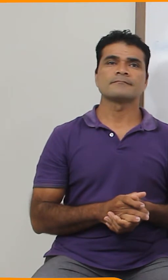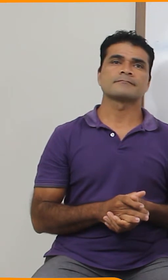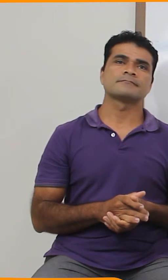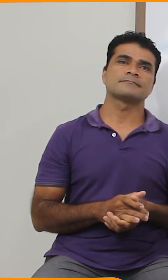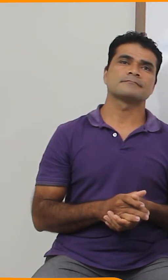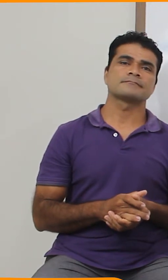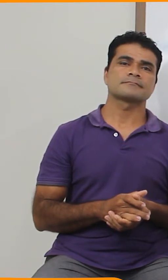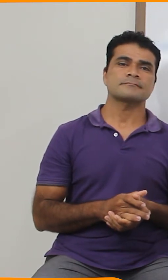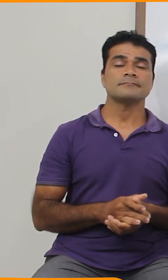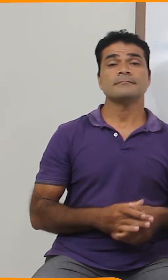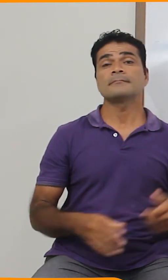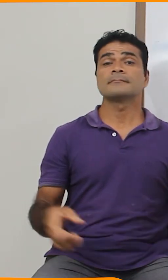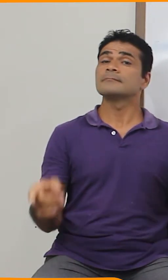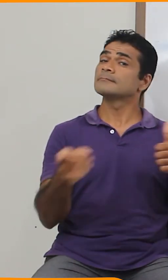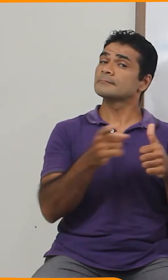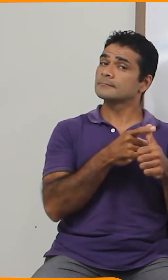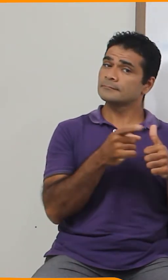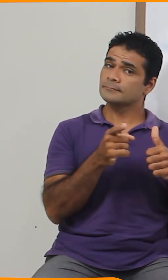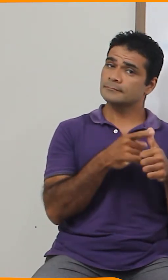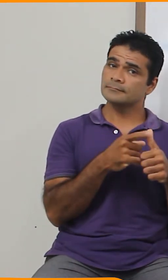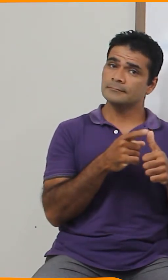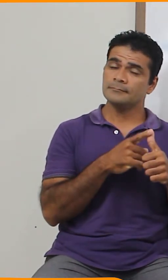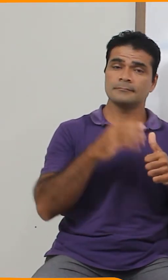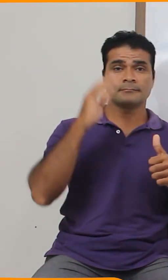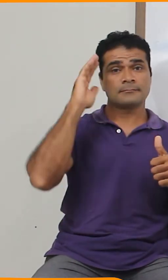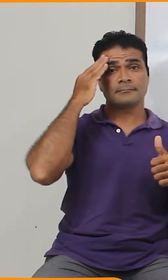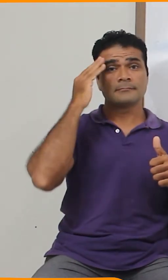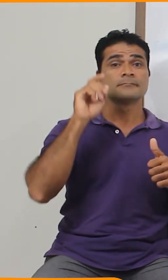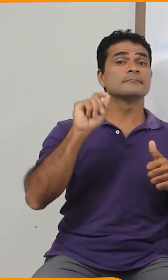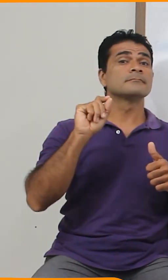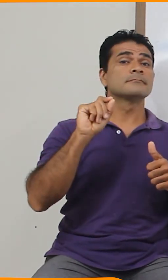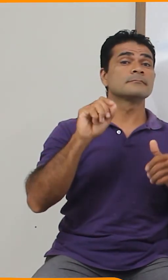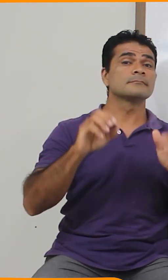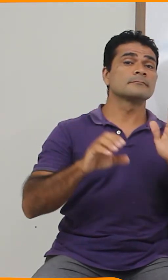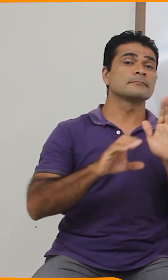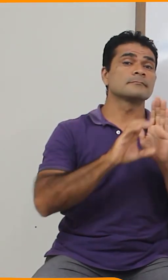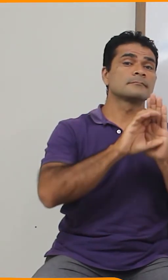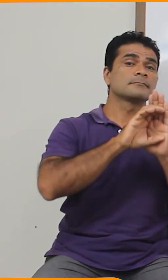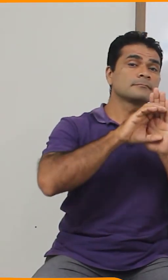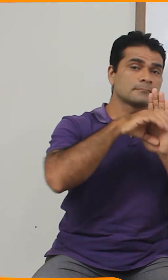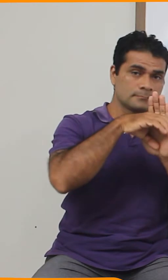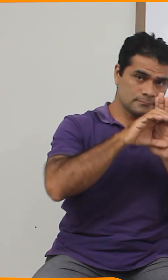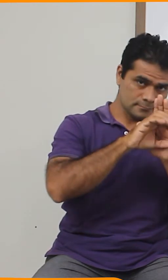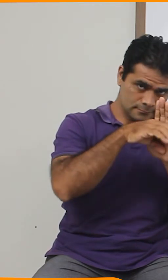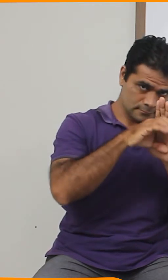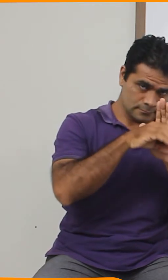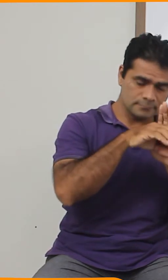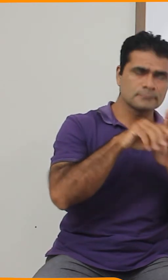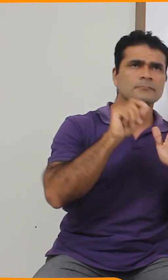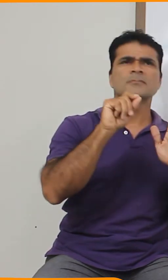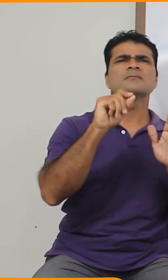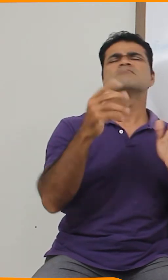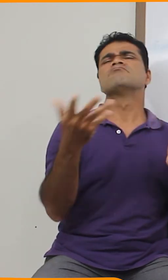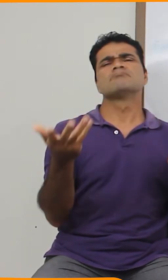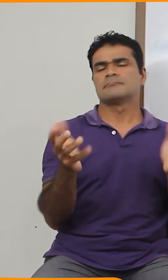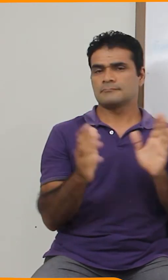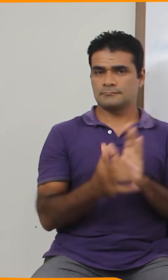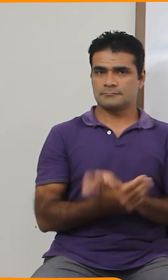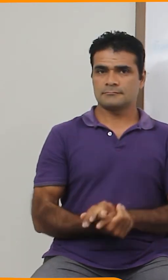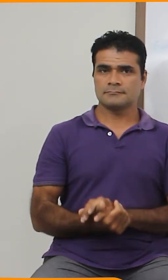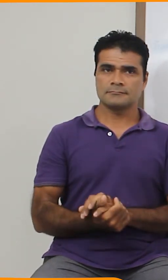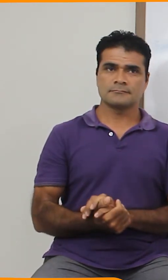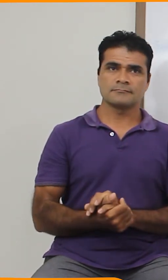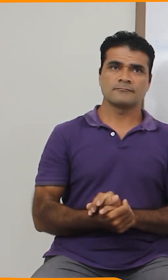Como sempre eu faço, a gente precisa entender o conceito, né? O que que eu sei sobre notícia. Então vamos ver